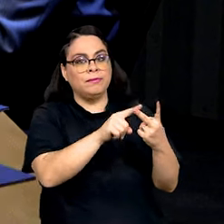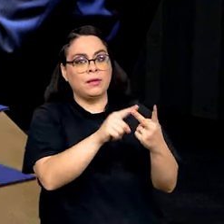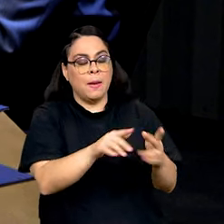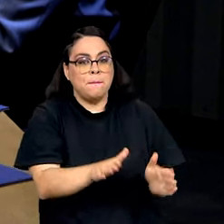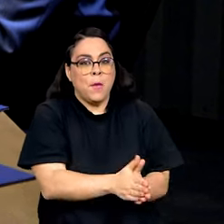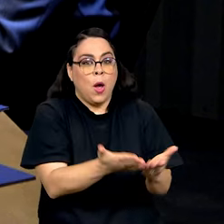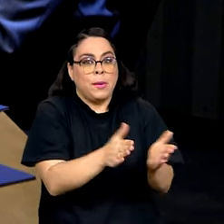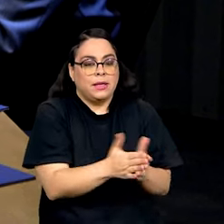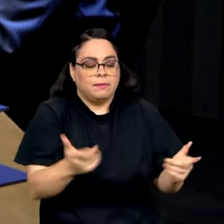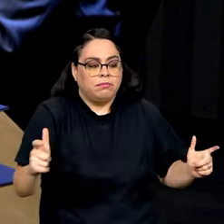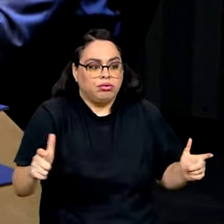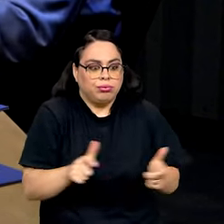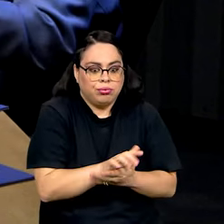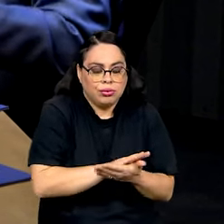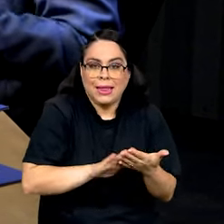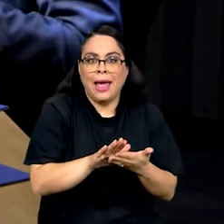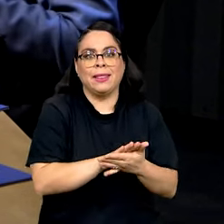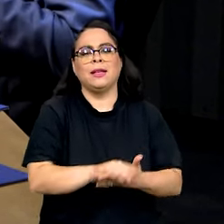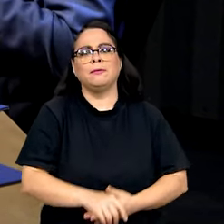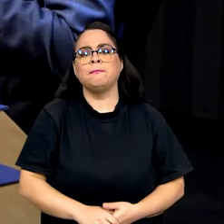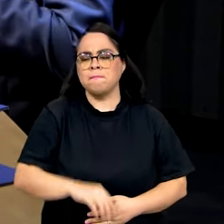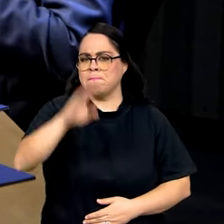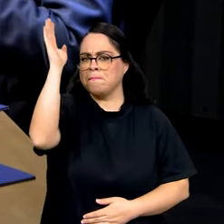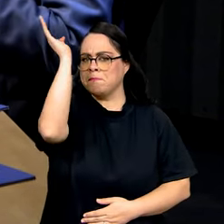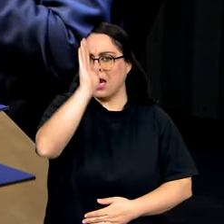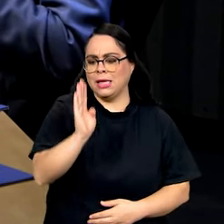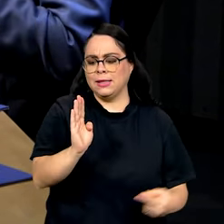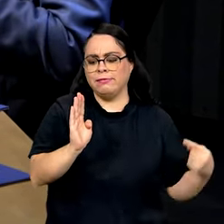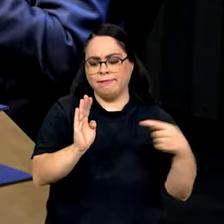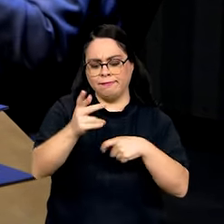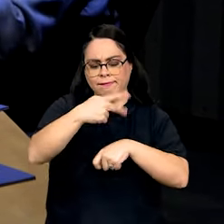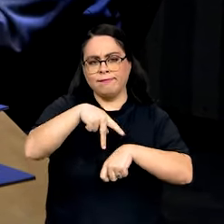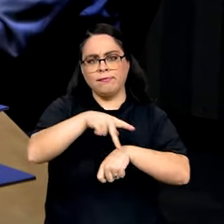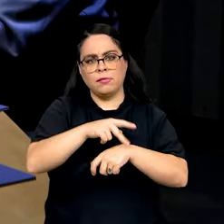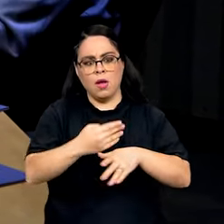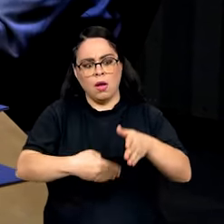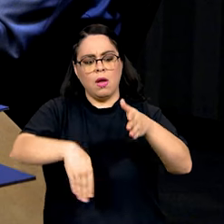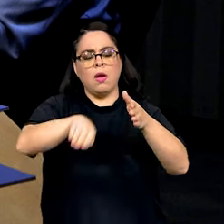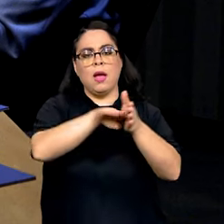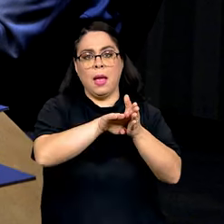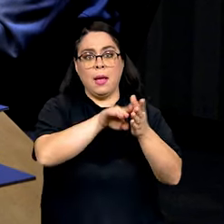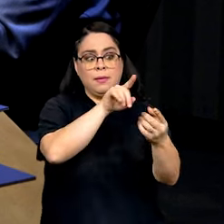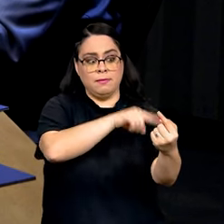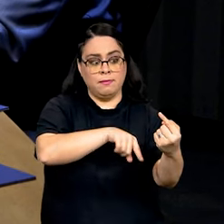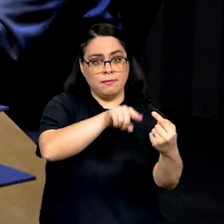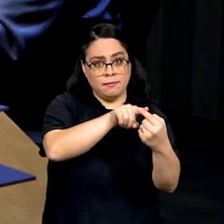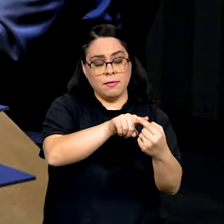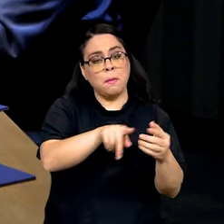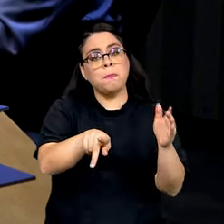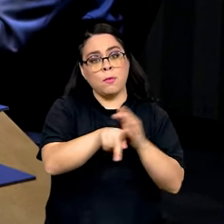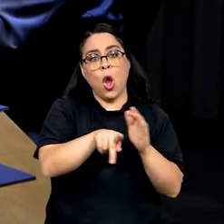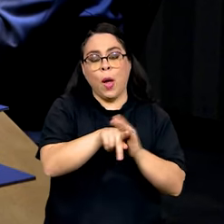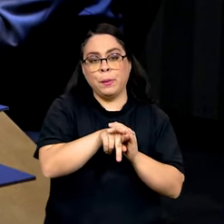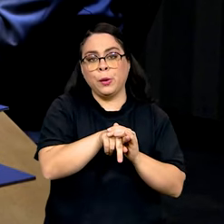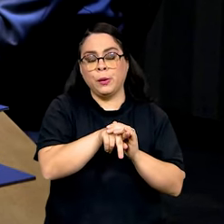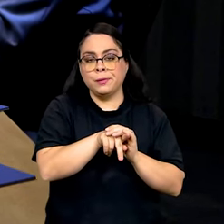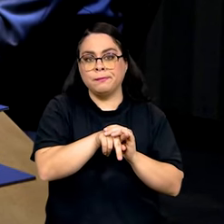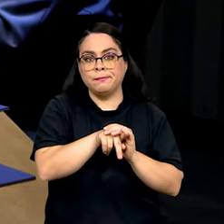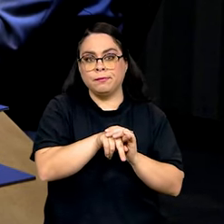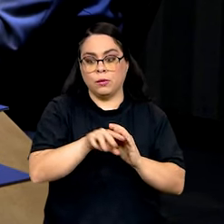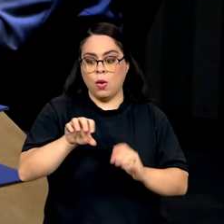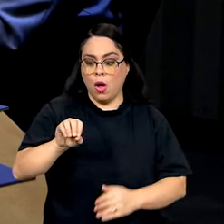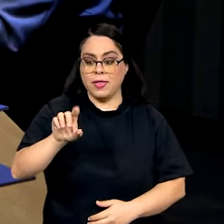pobreza então vejam um país como o Brasil eh alcançou a meta traçada